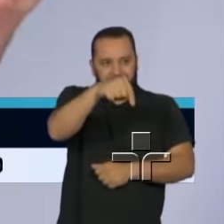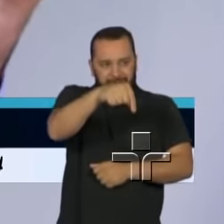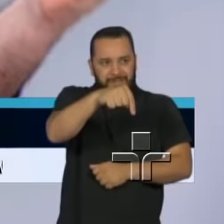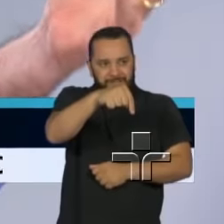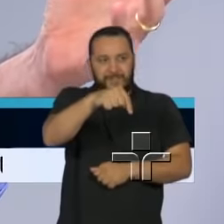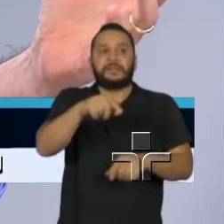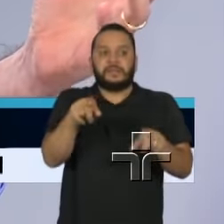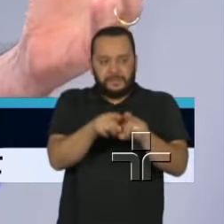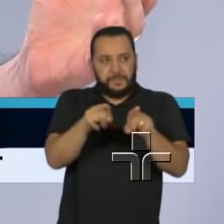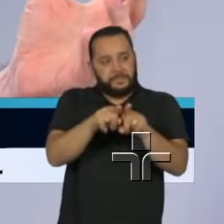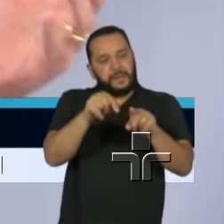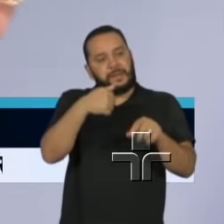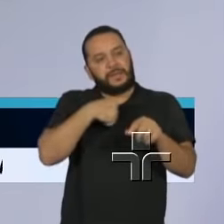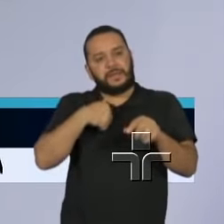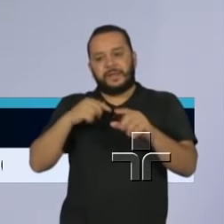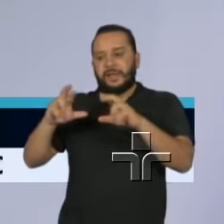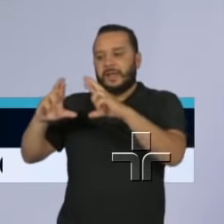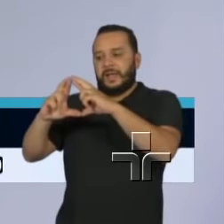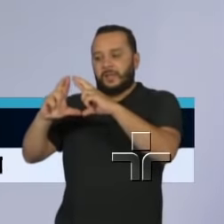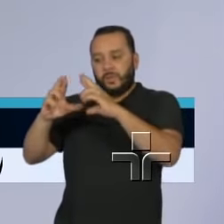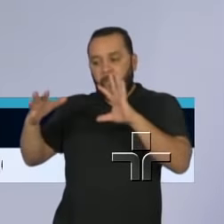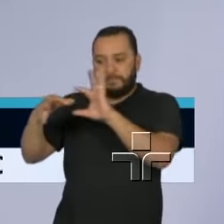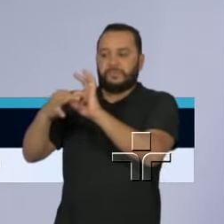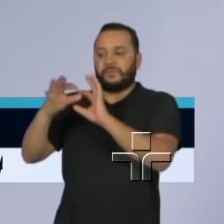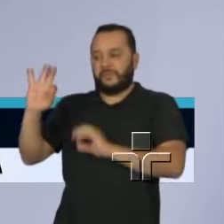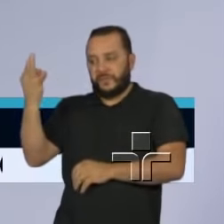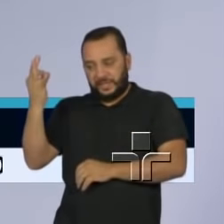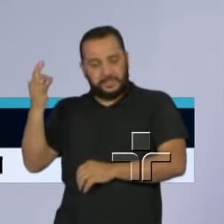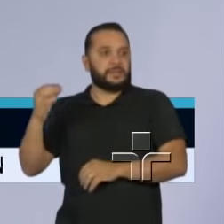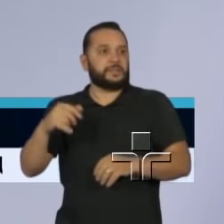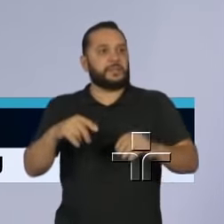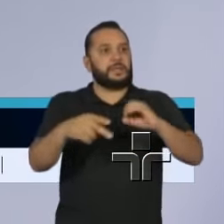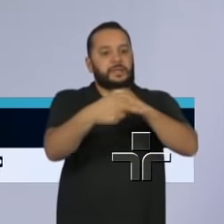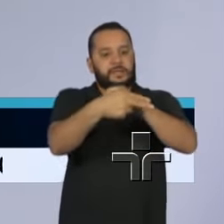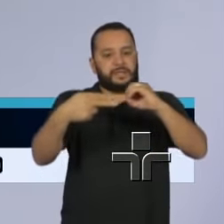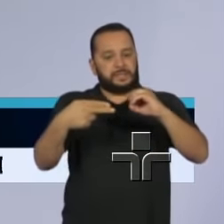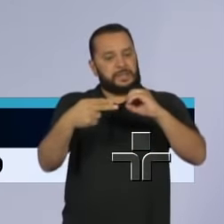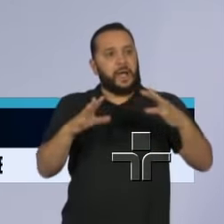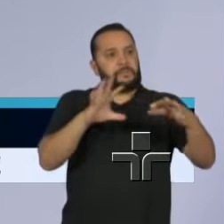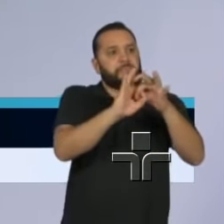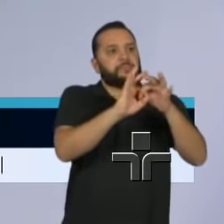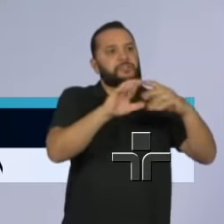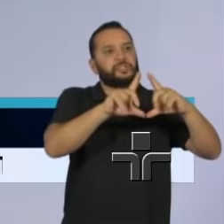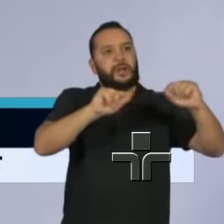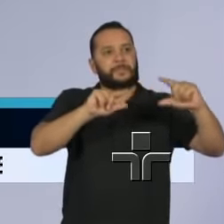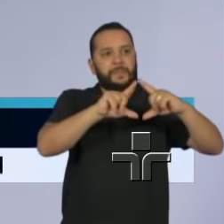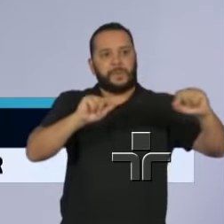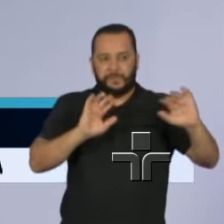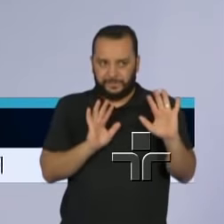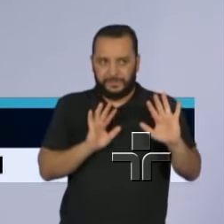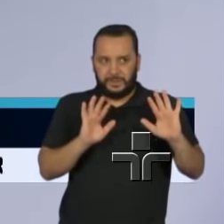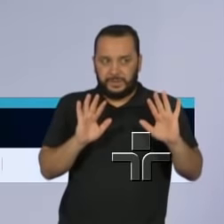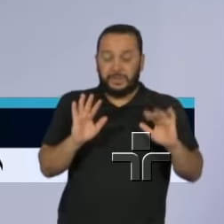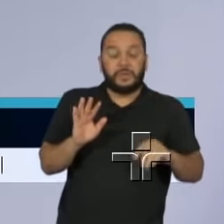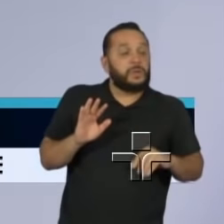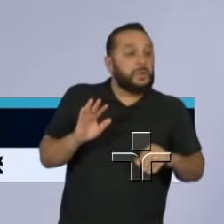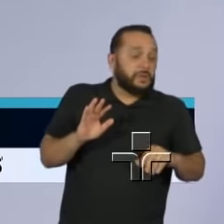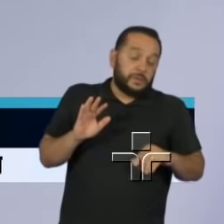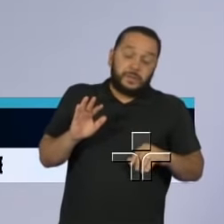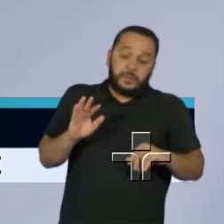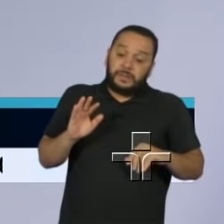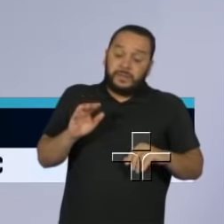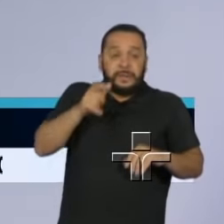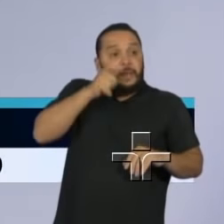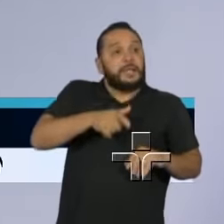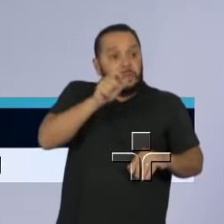da Renault com o Estado francês, quanto da Nissan com o governo japonês. O que é curioso, porque nós estamos falando aqui de uma